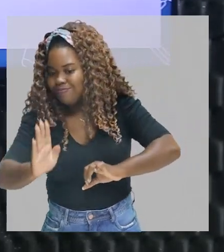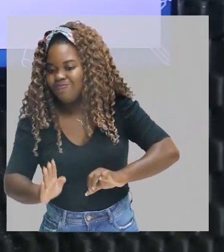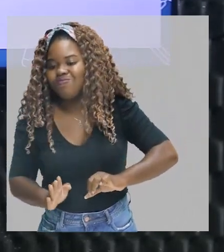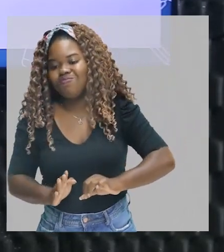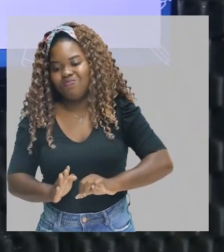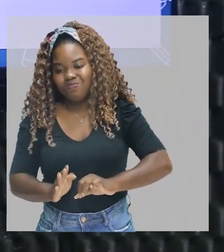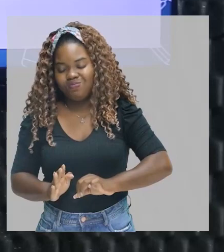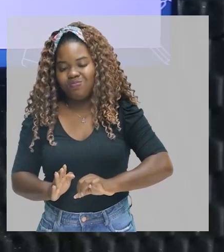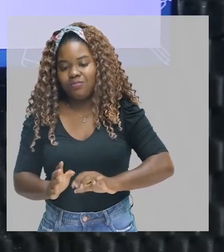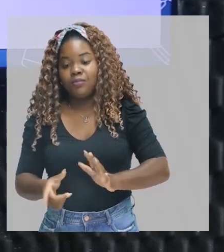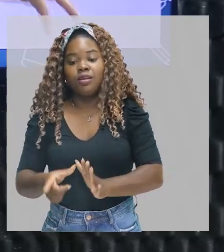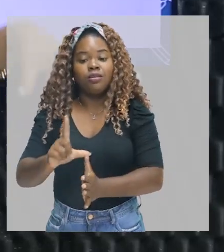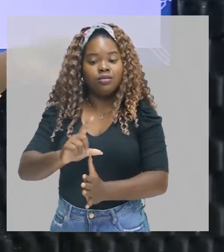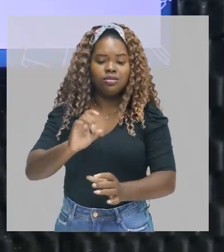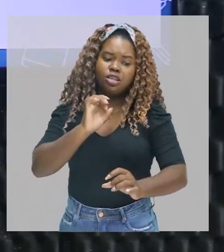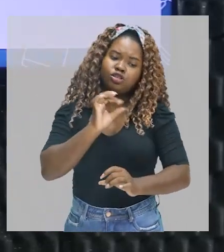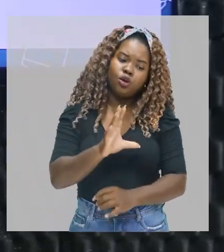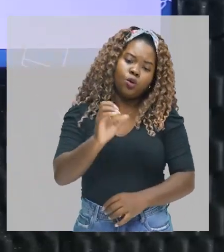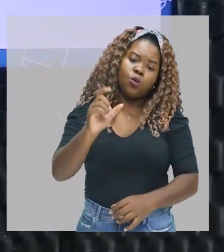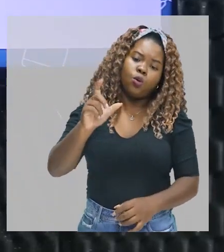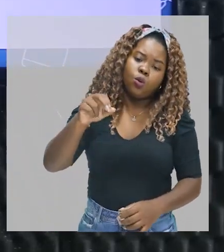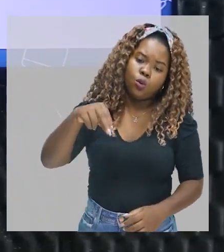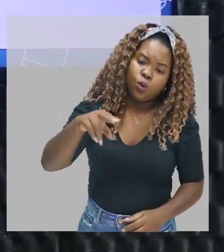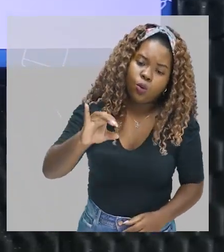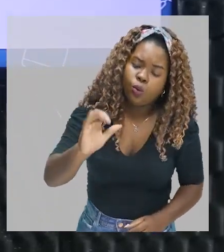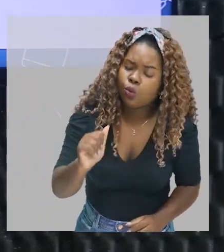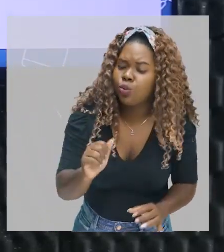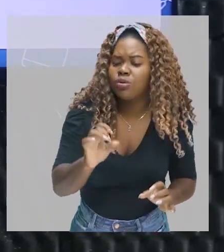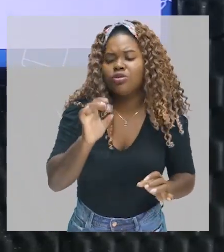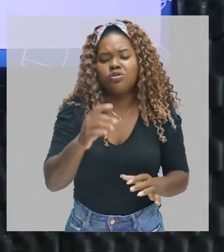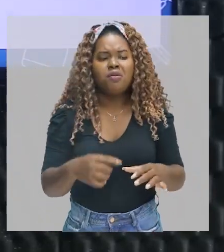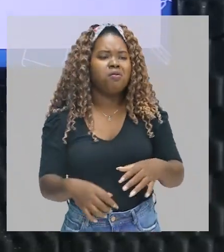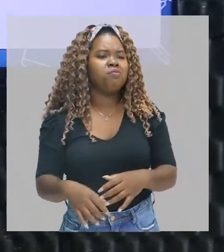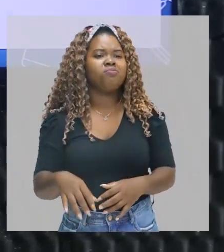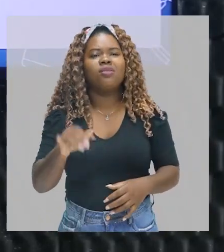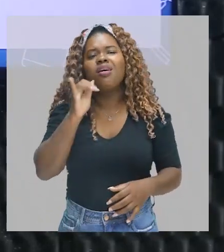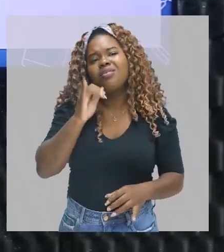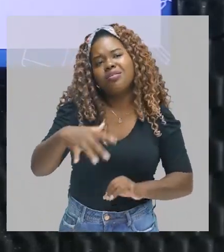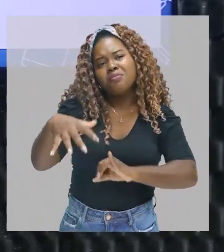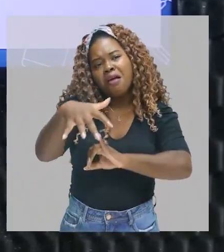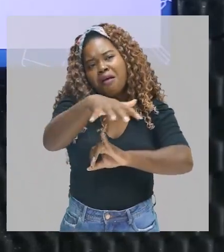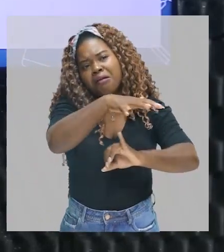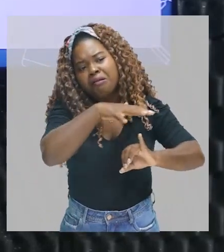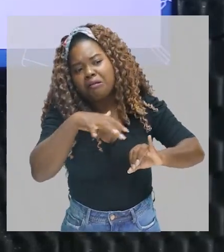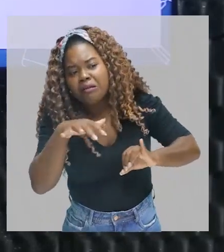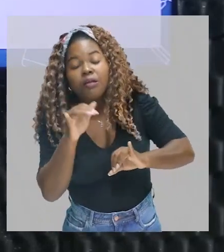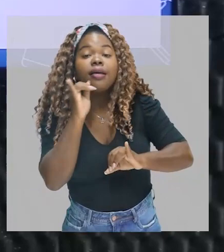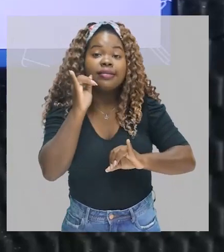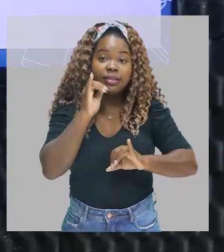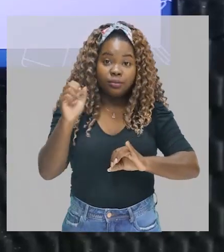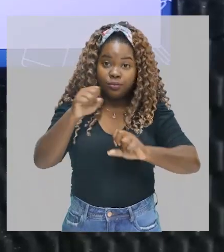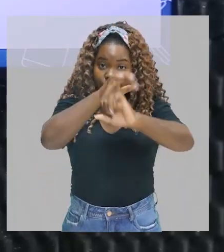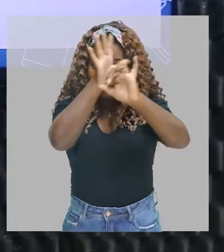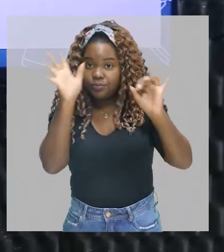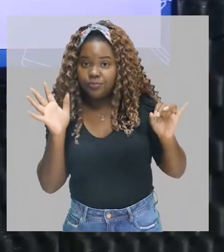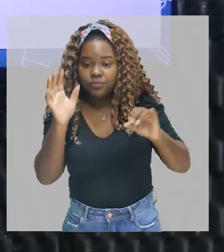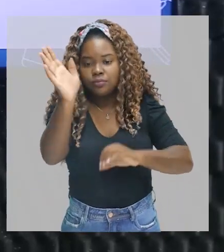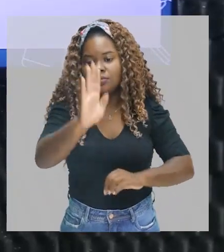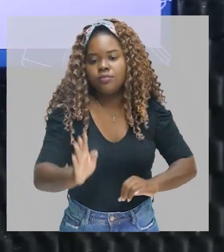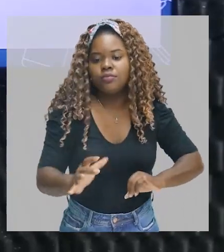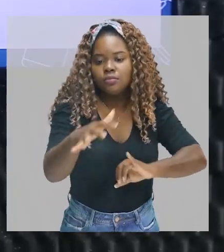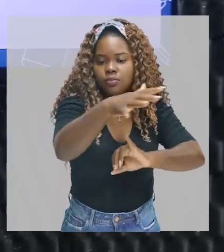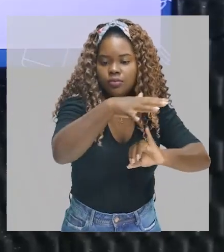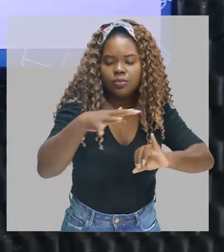Antes, apenas era uma colônia. É tipo assim, aquela ilha. Claro que o Brasil é uma ilha, mas para a gente entender. Aquele lugar,